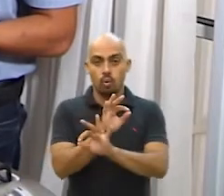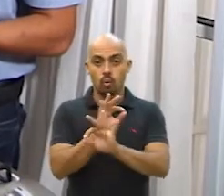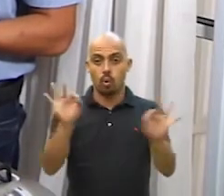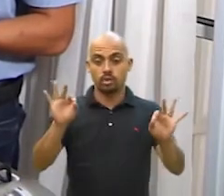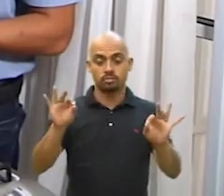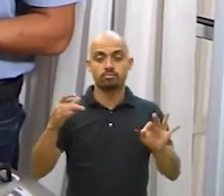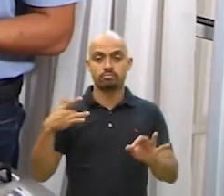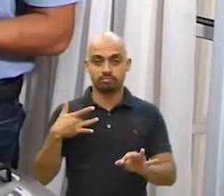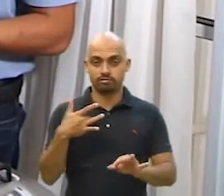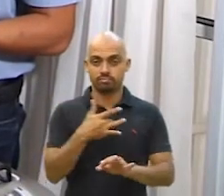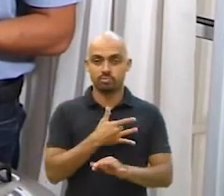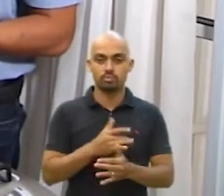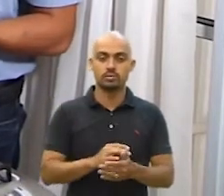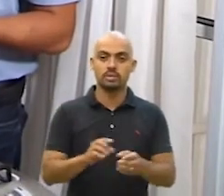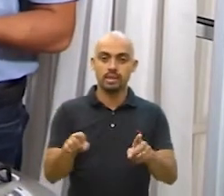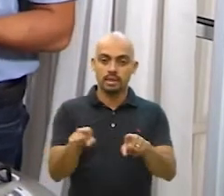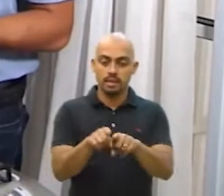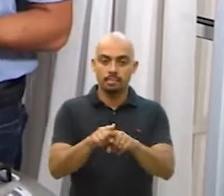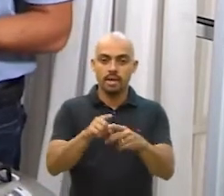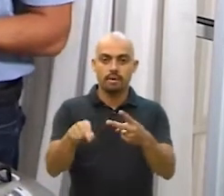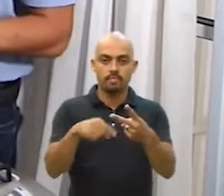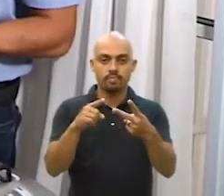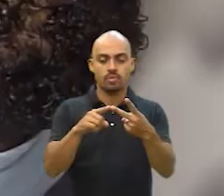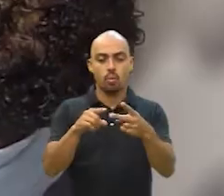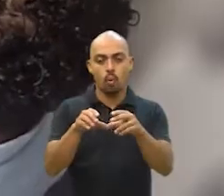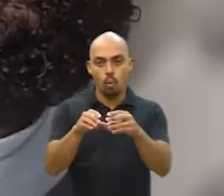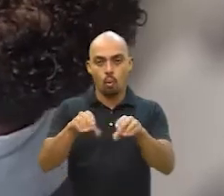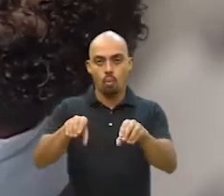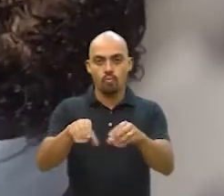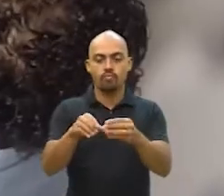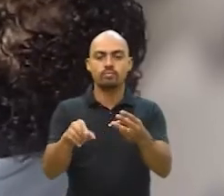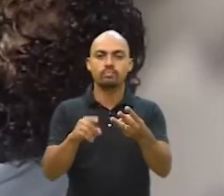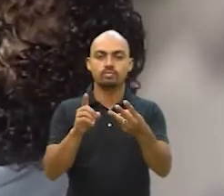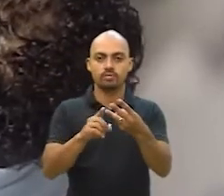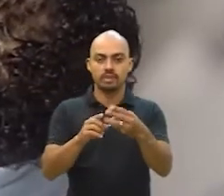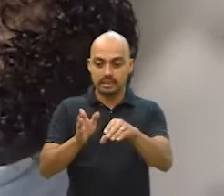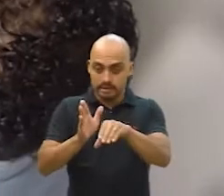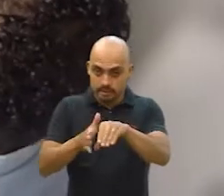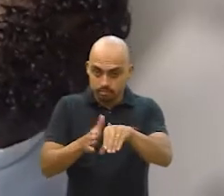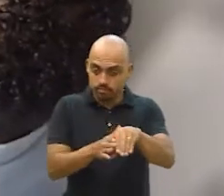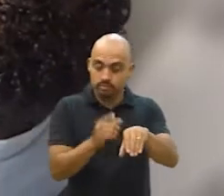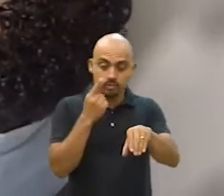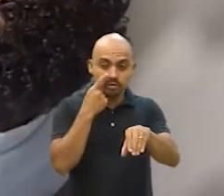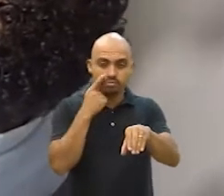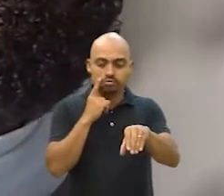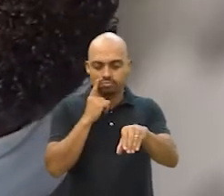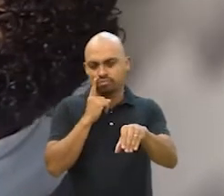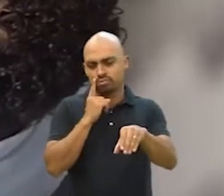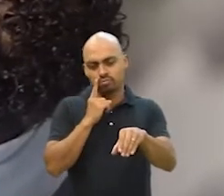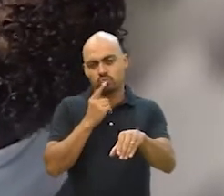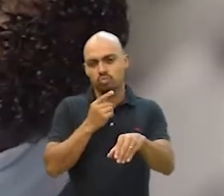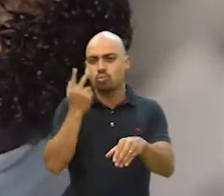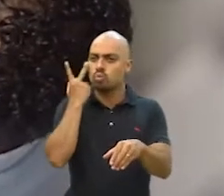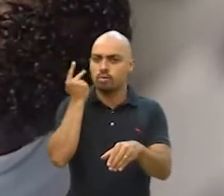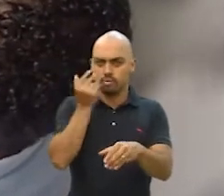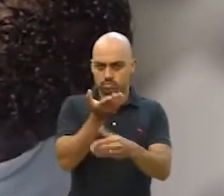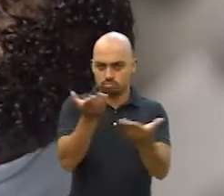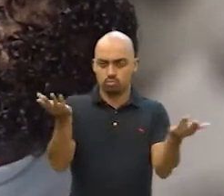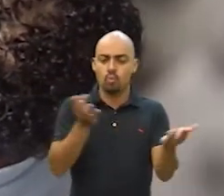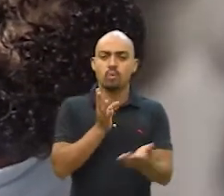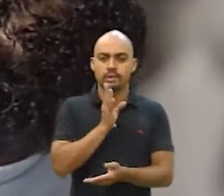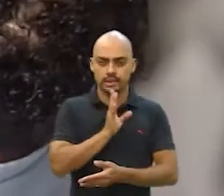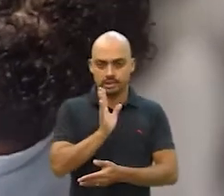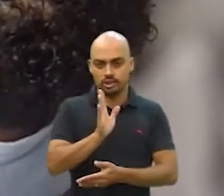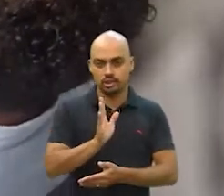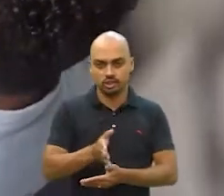aveia, né? A nossa proteína, que é o ovo. A cebola, um tempero, né, popular, que todos nós